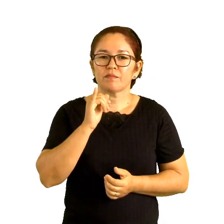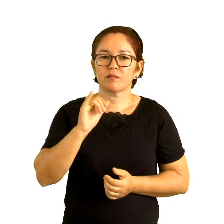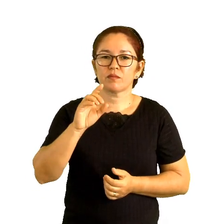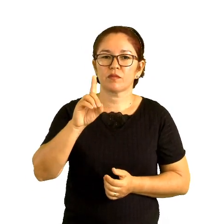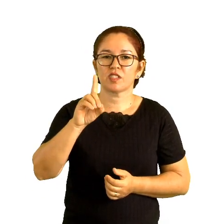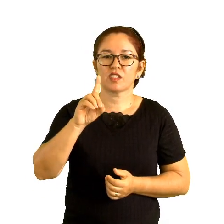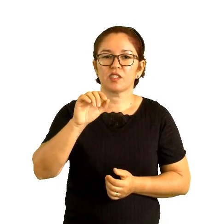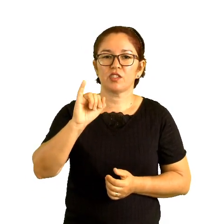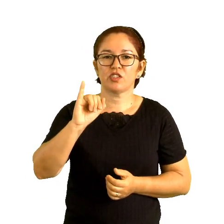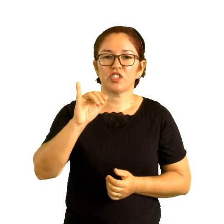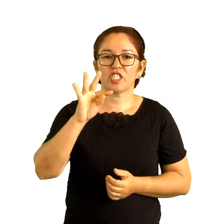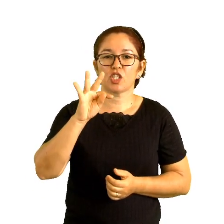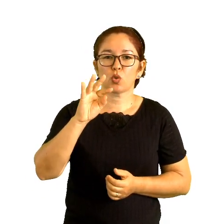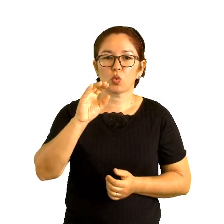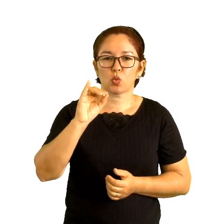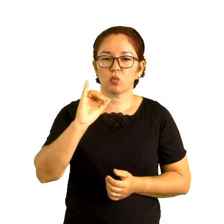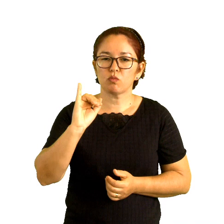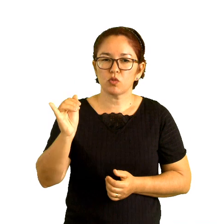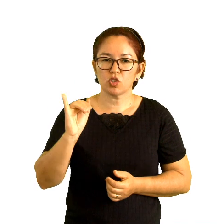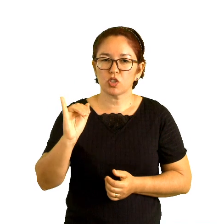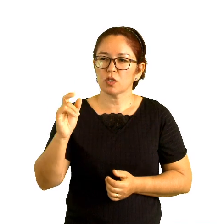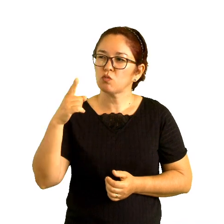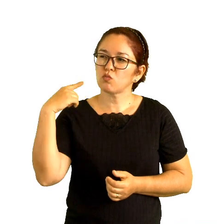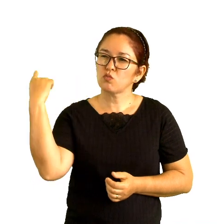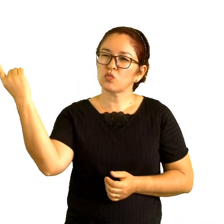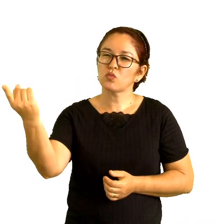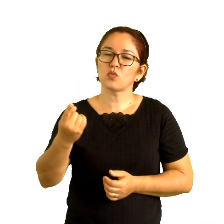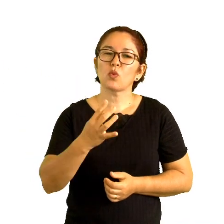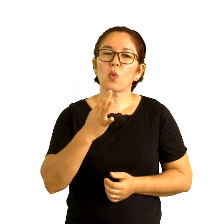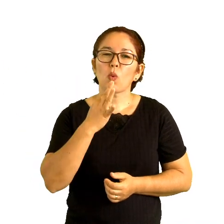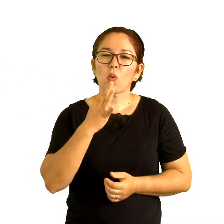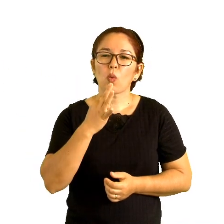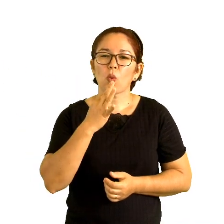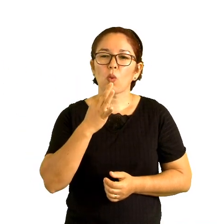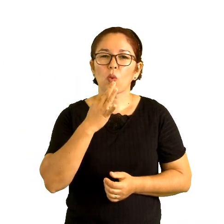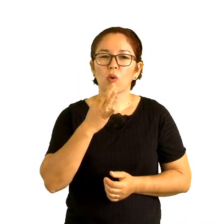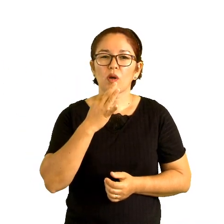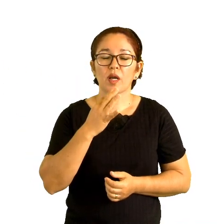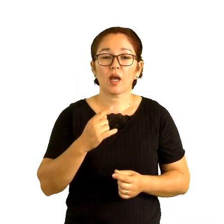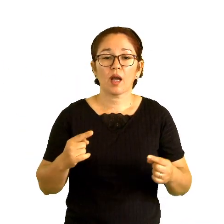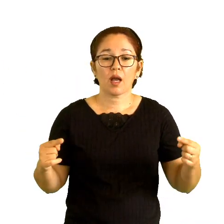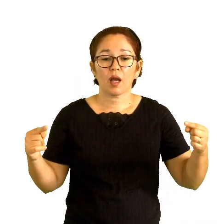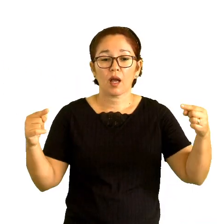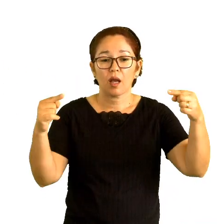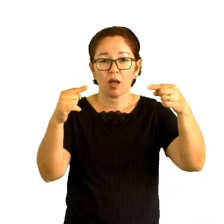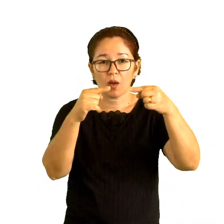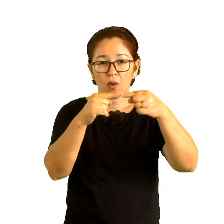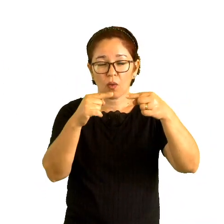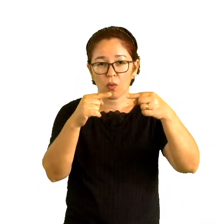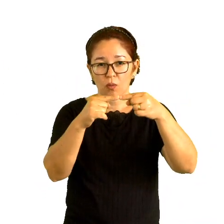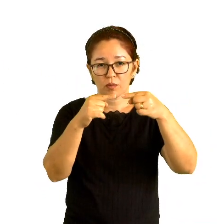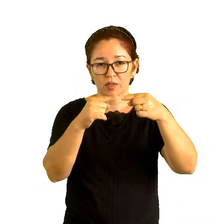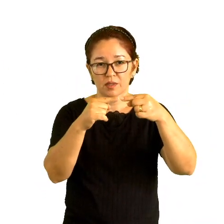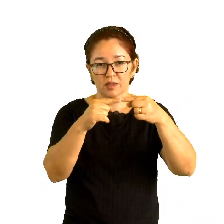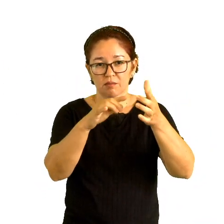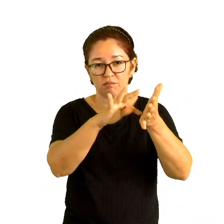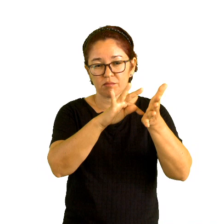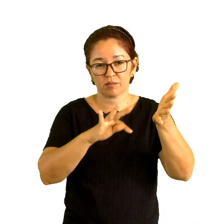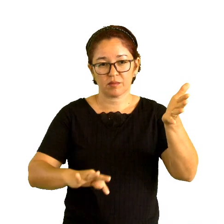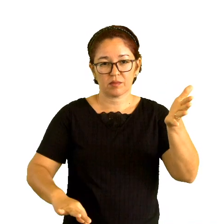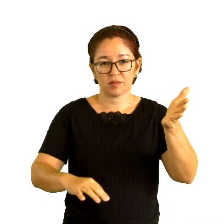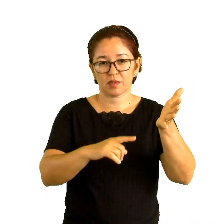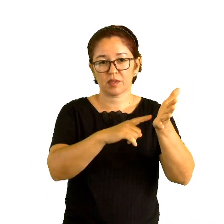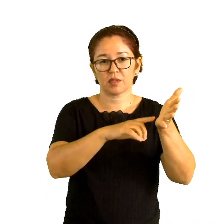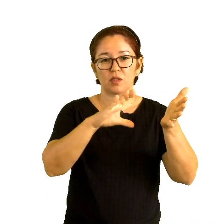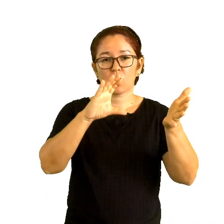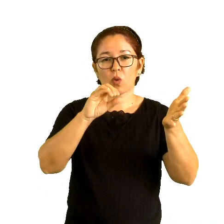que define melhor a ideia central do conto de Luiz Fernando Veríssimo?